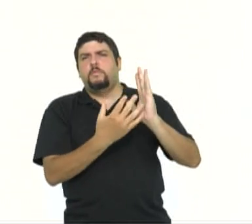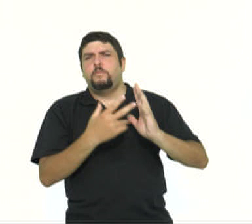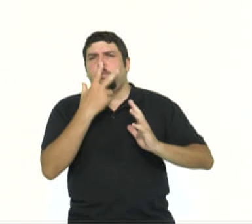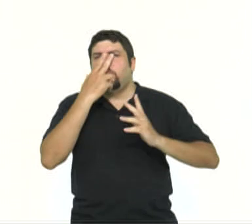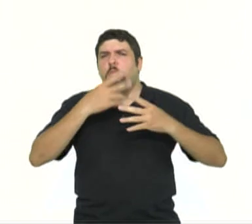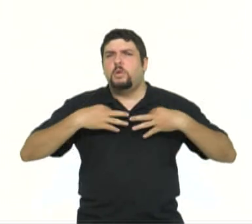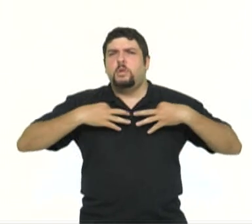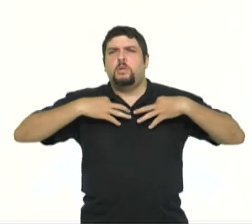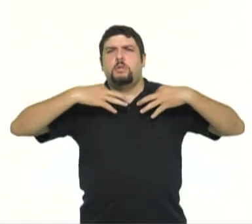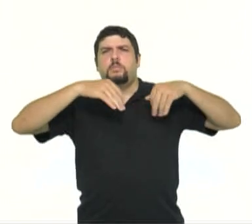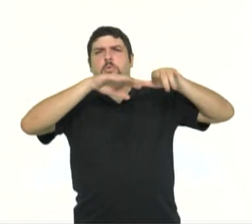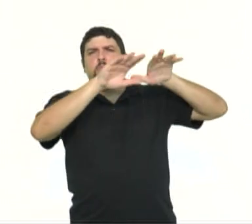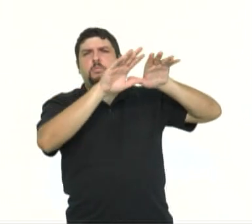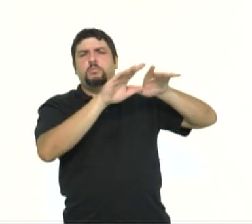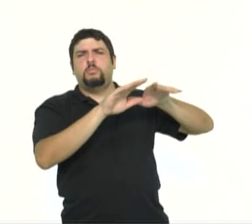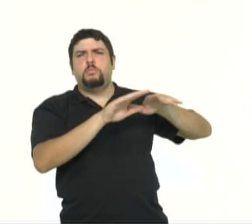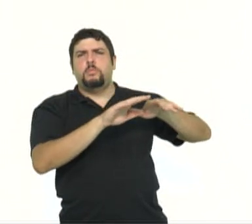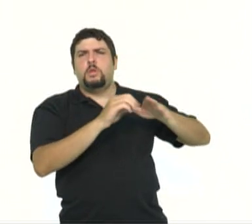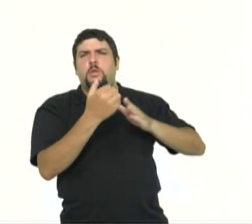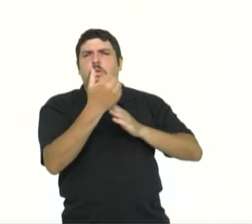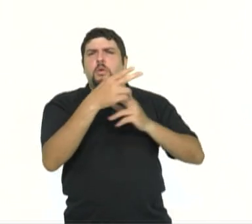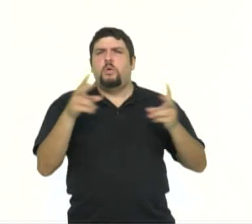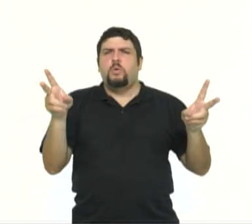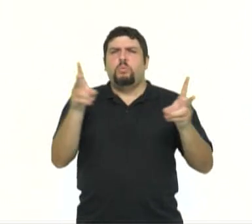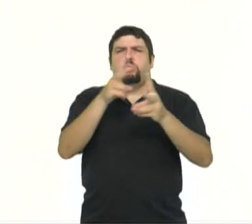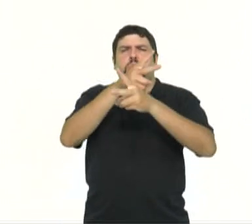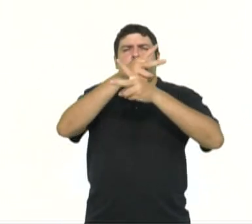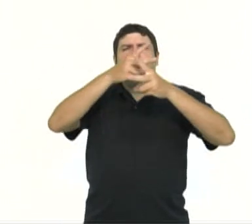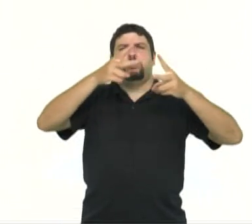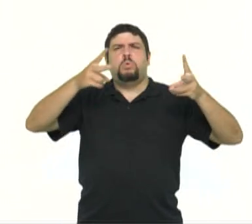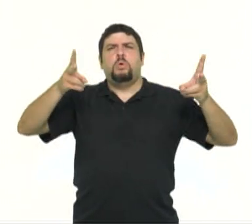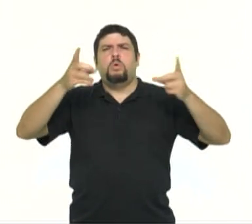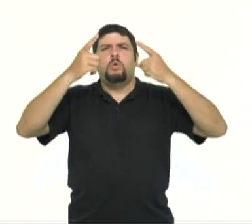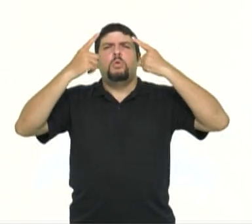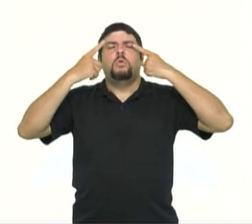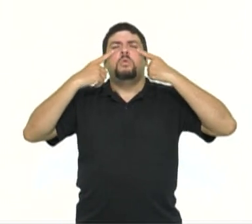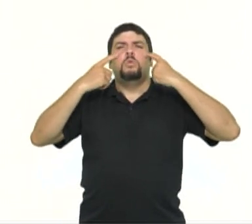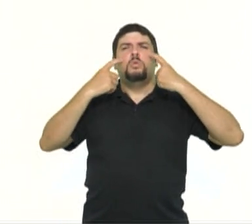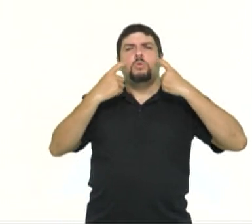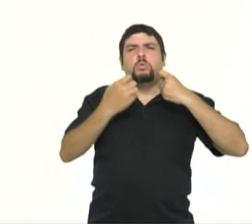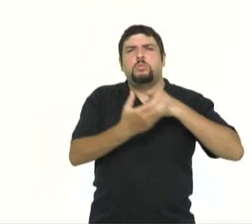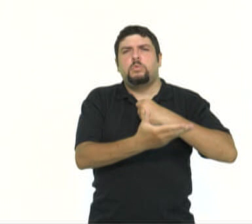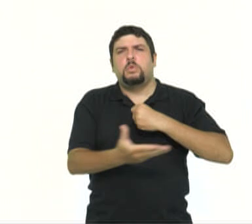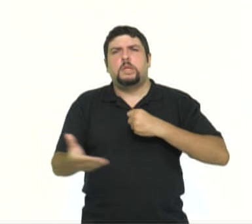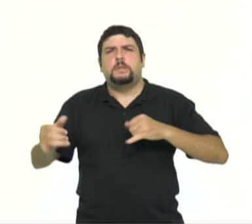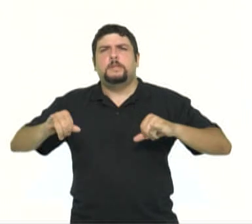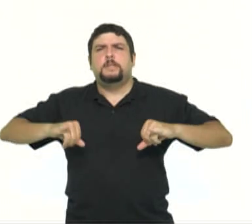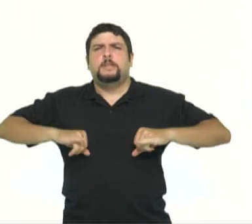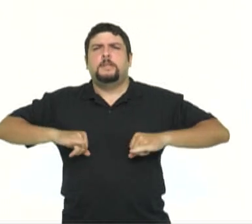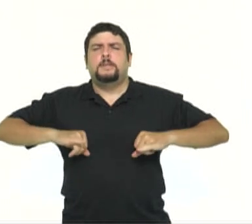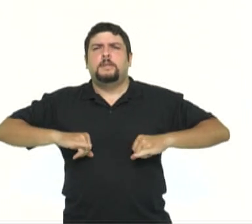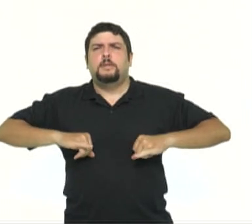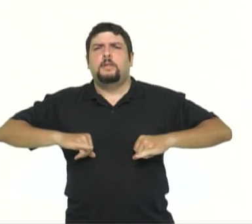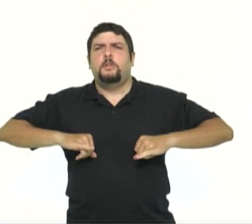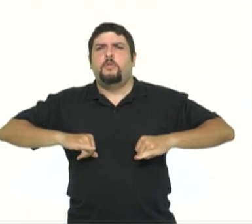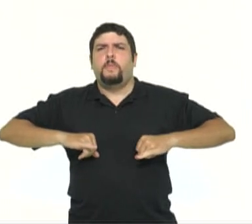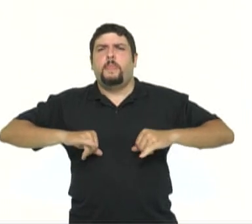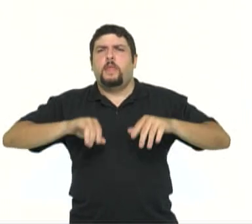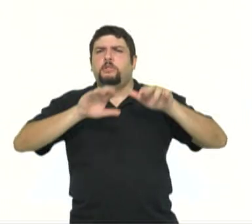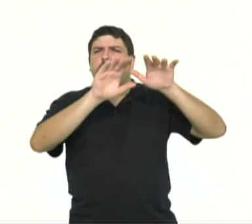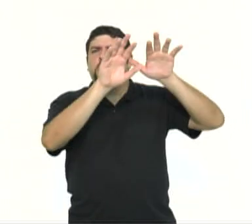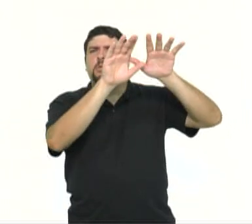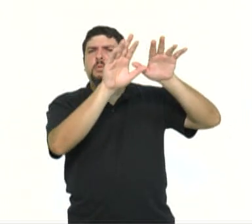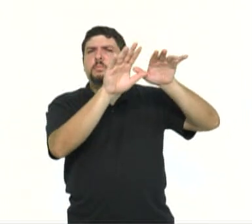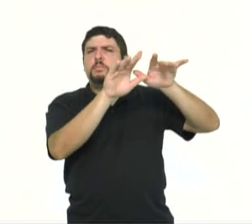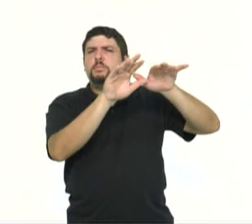vento desgrenhado chora e reza por alma dos que estão nas agonias. E flocos de neve, aves